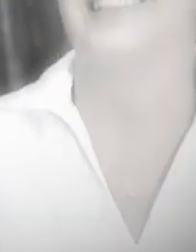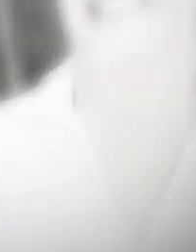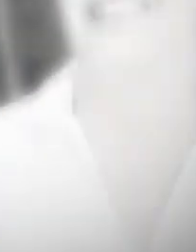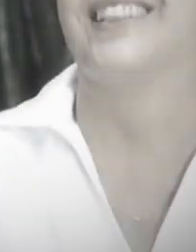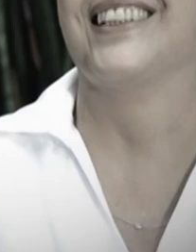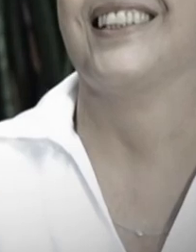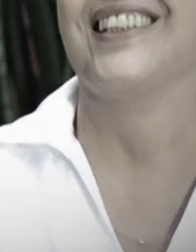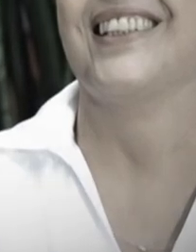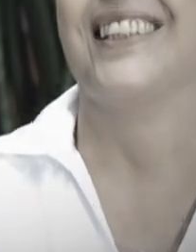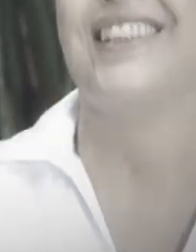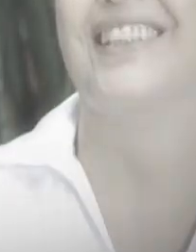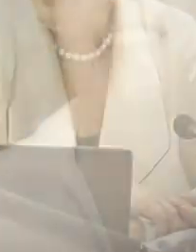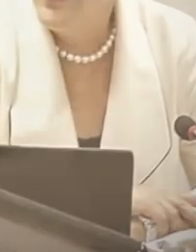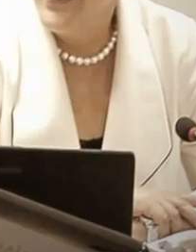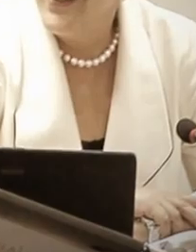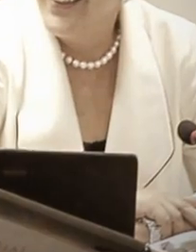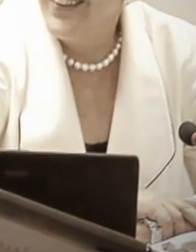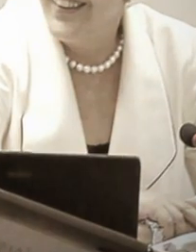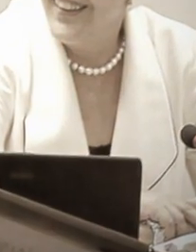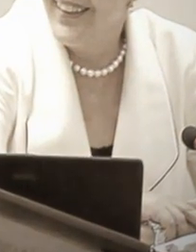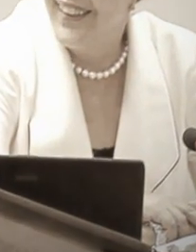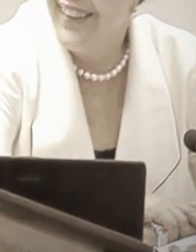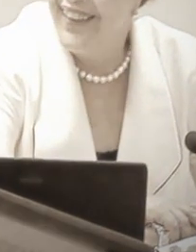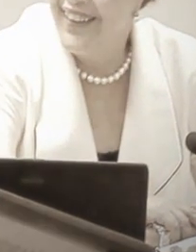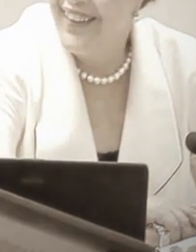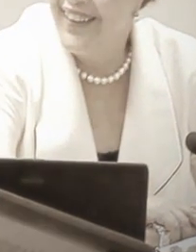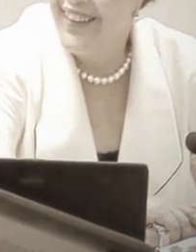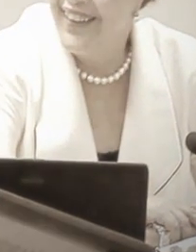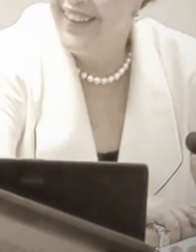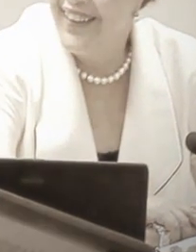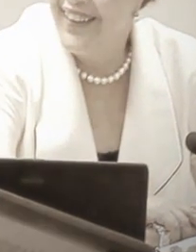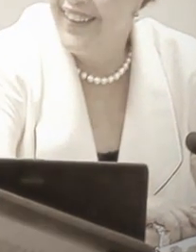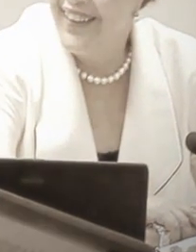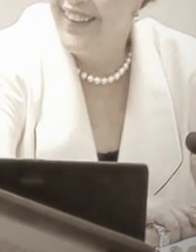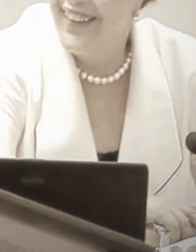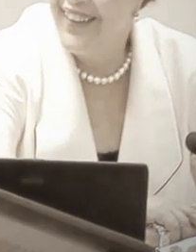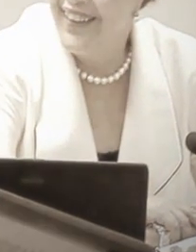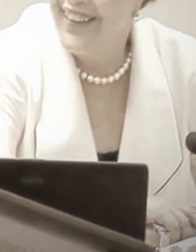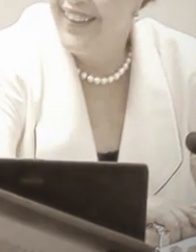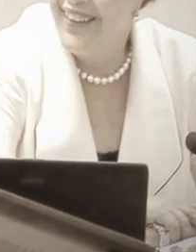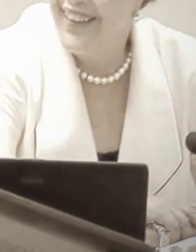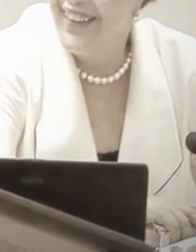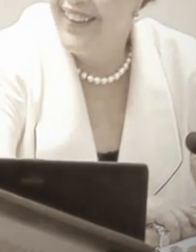Café com a Presidenta.